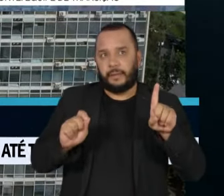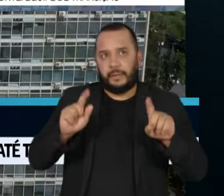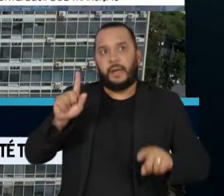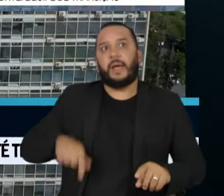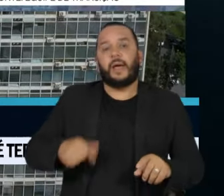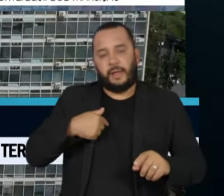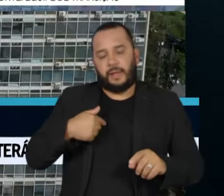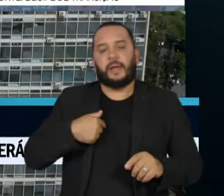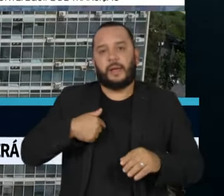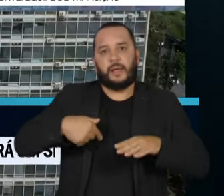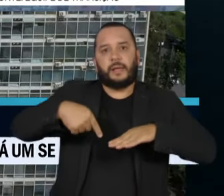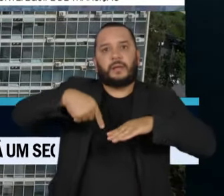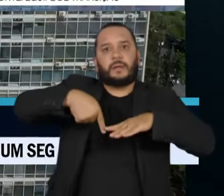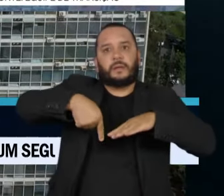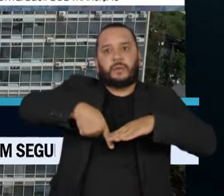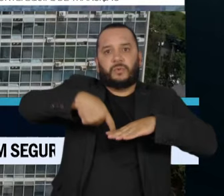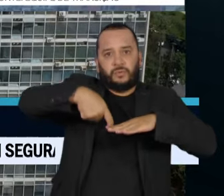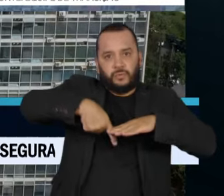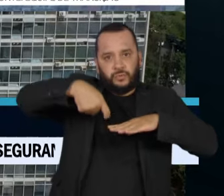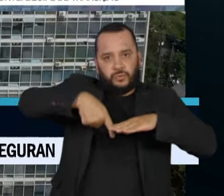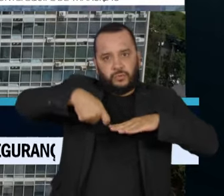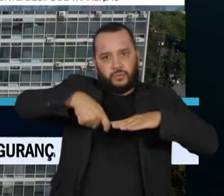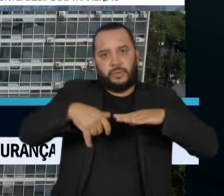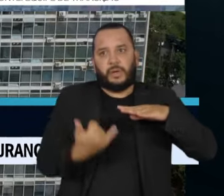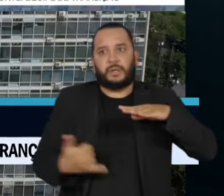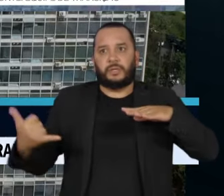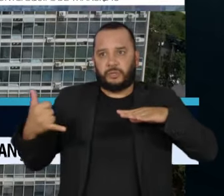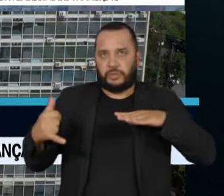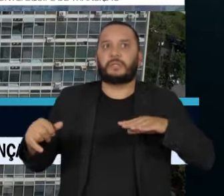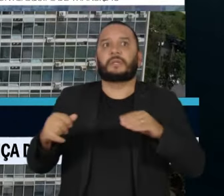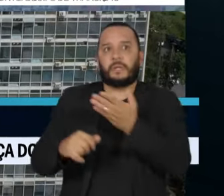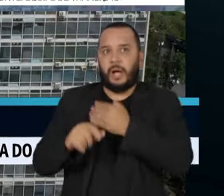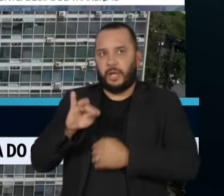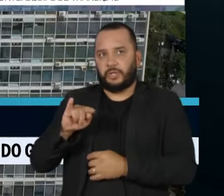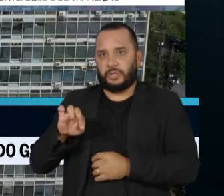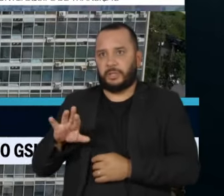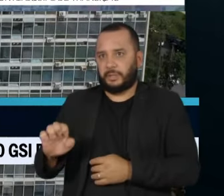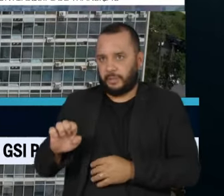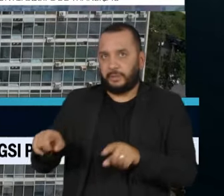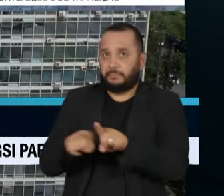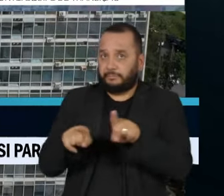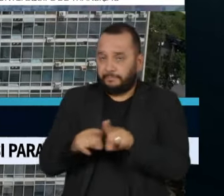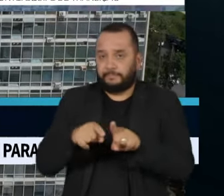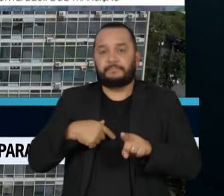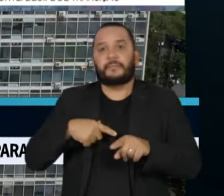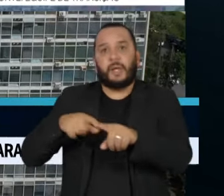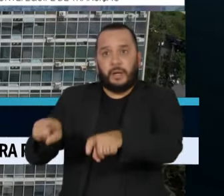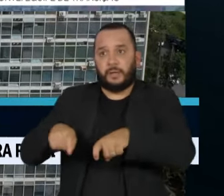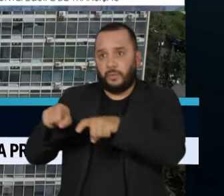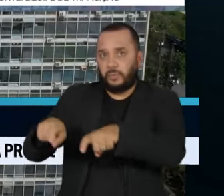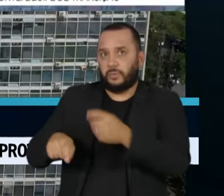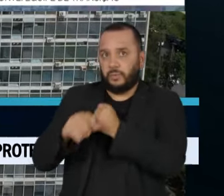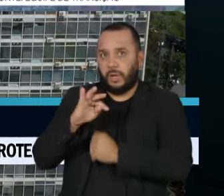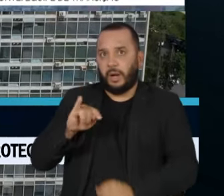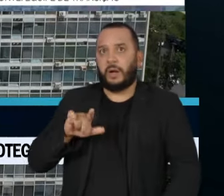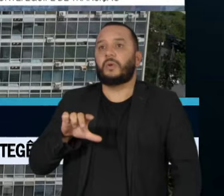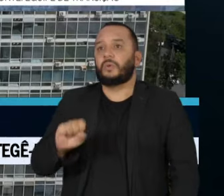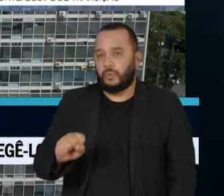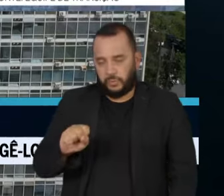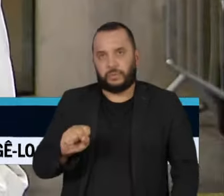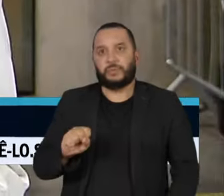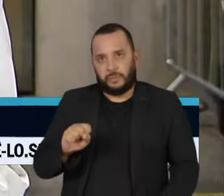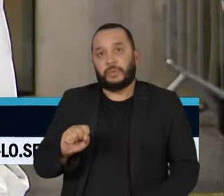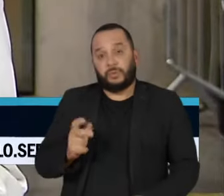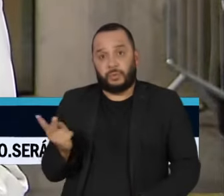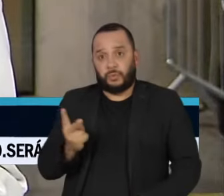e Energia, com o senador Alexandre Silveira, de Minas Gerais, e Agricultura, com o senador Carlos Fávaro, do Mato